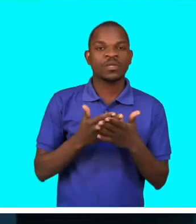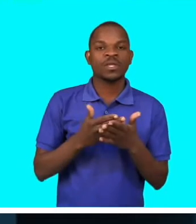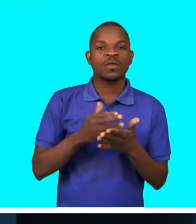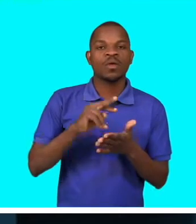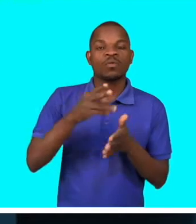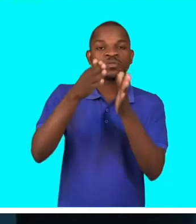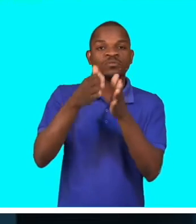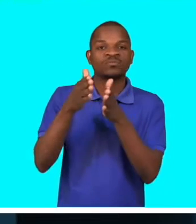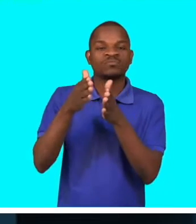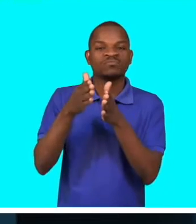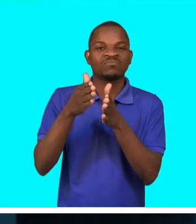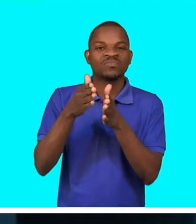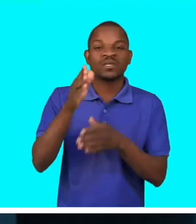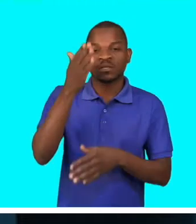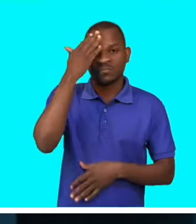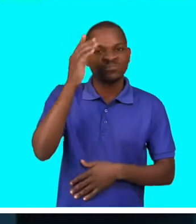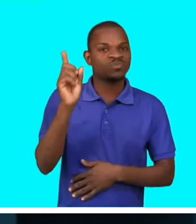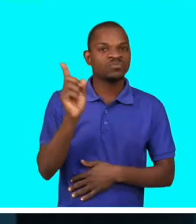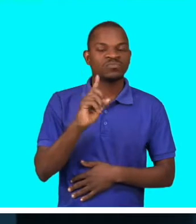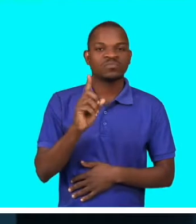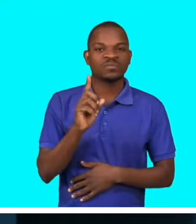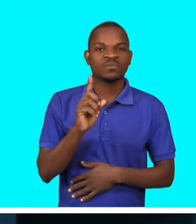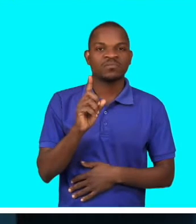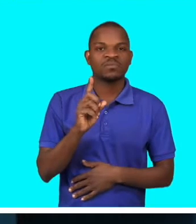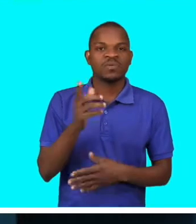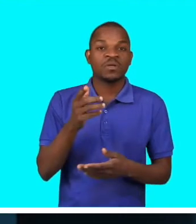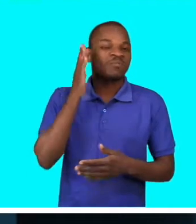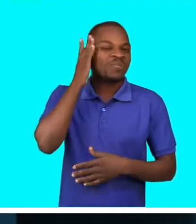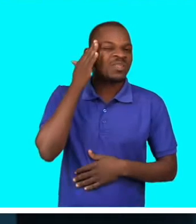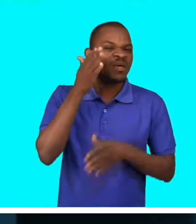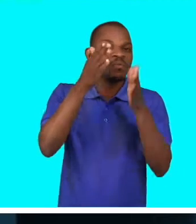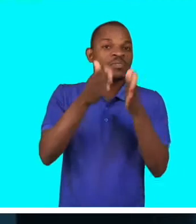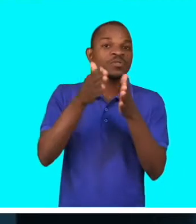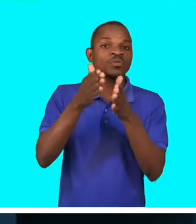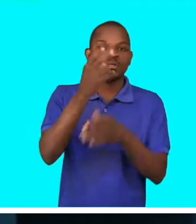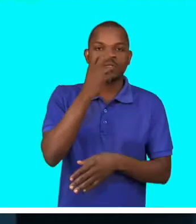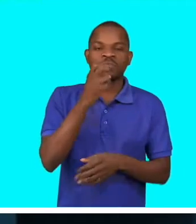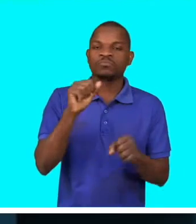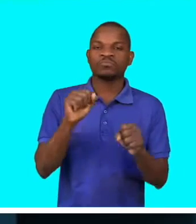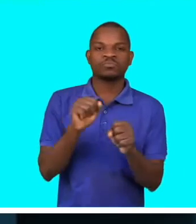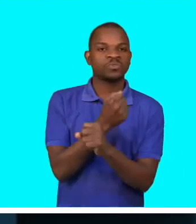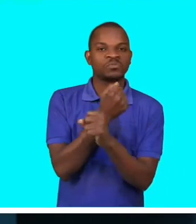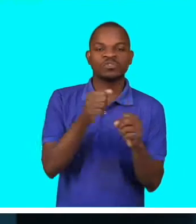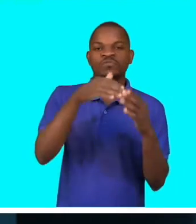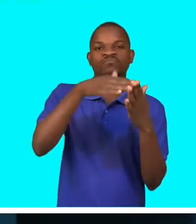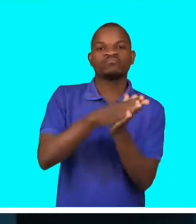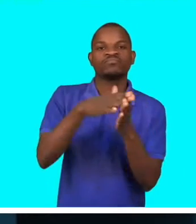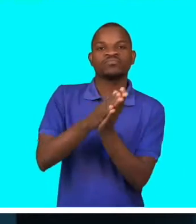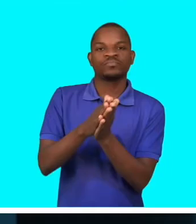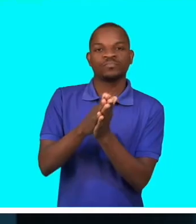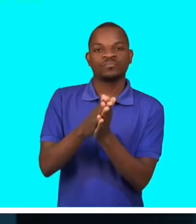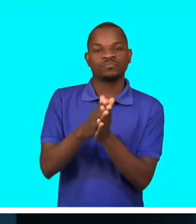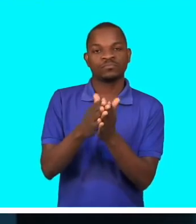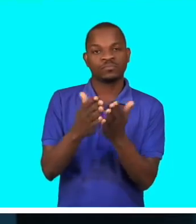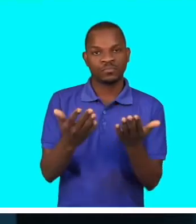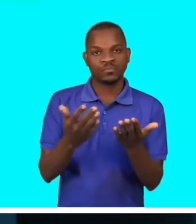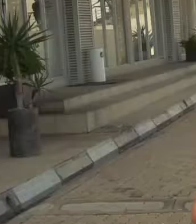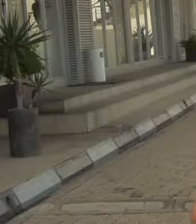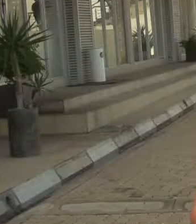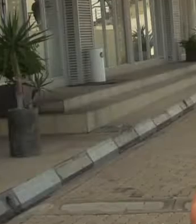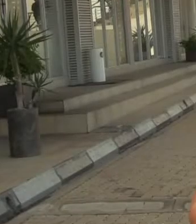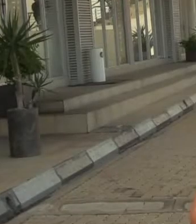não sabem, acham que as pessoas com deficiência usual não devem praticar, por exemplo, o